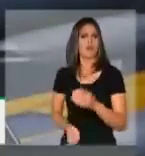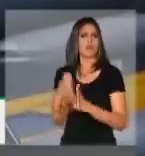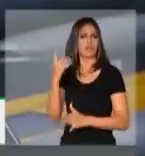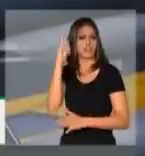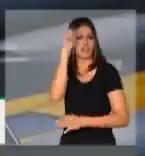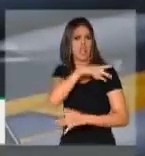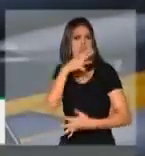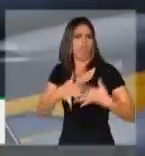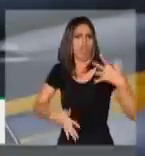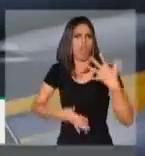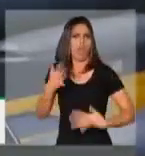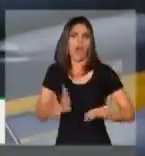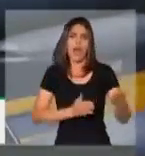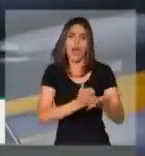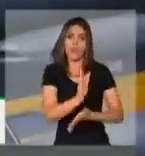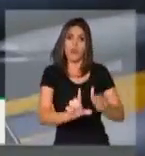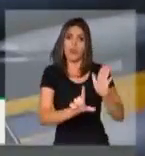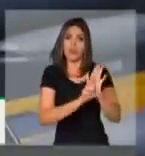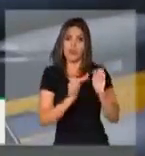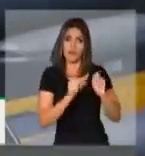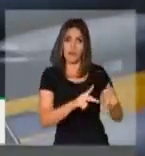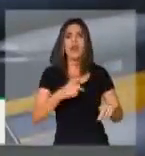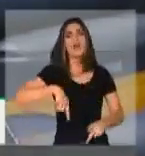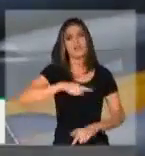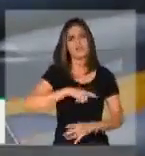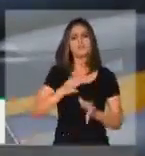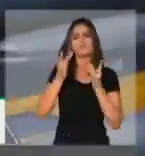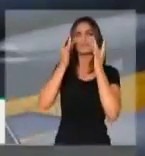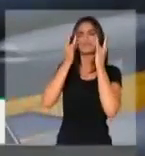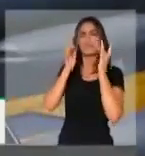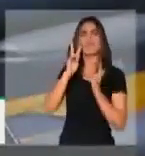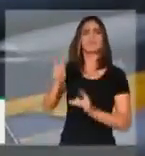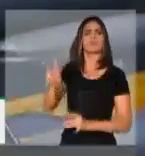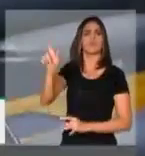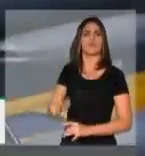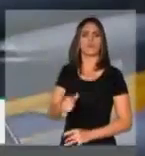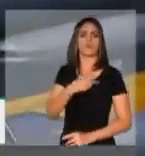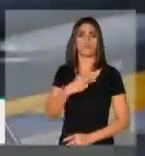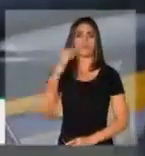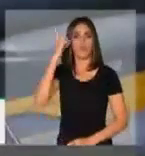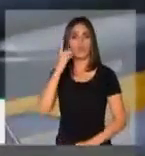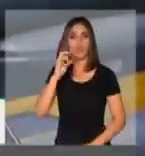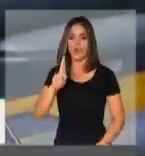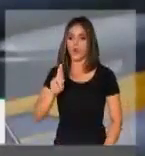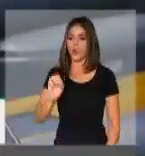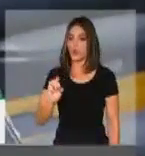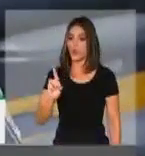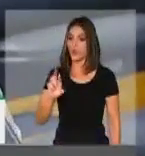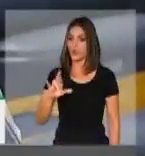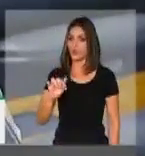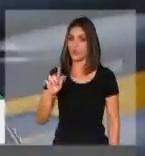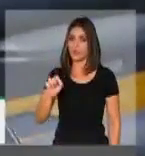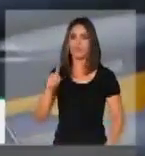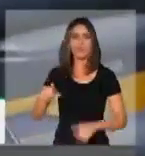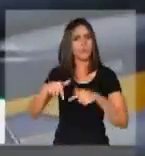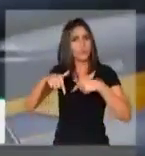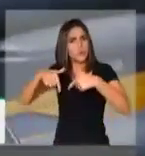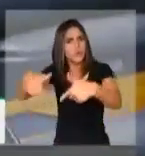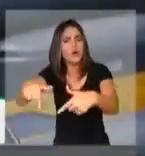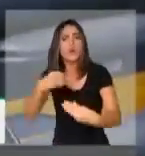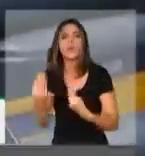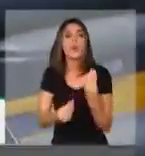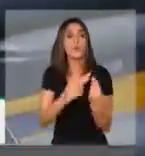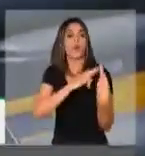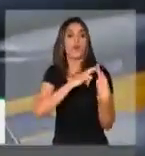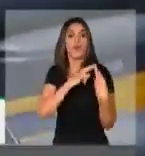Previdência, porque nós que estamos mais próximos dele temos visto que o deputado Rodrigo Maia tem feito todo o empenho com a responsabilidade que o